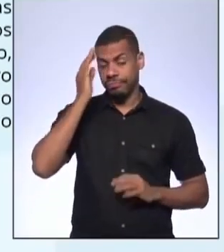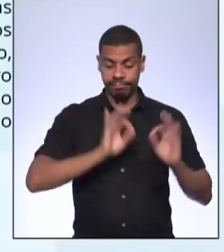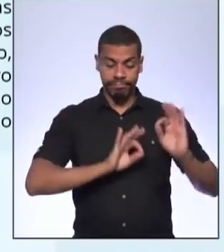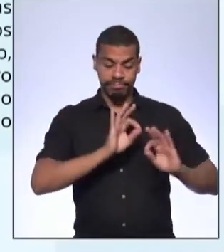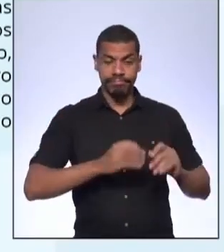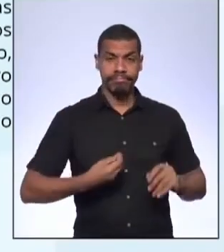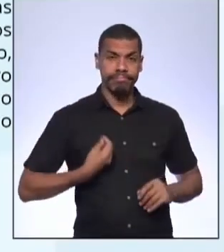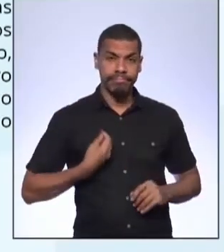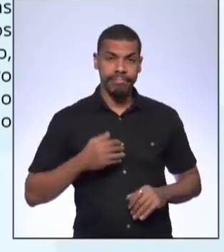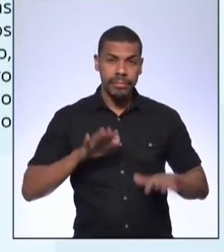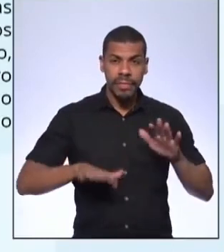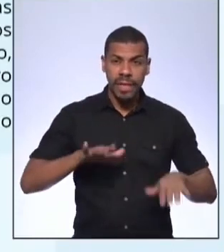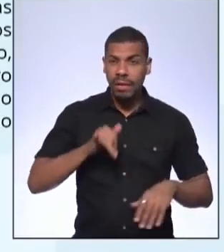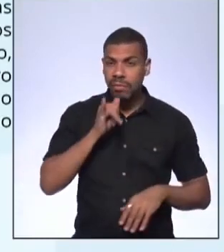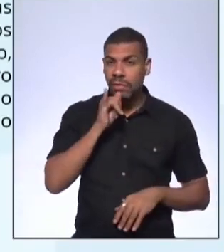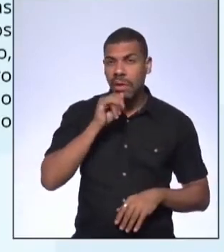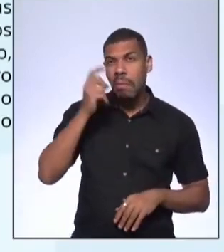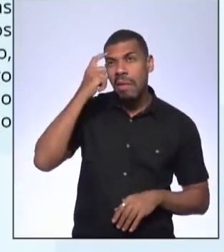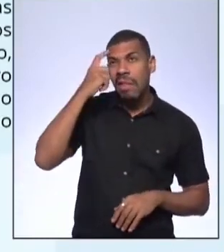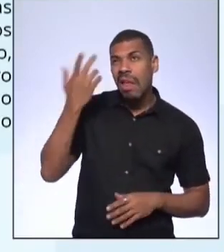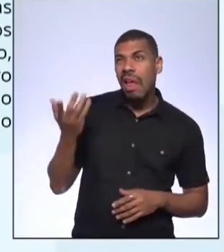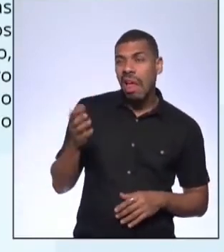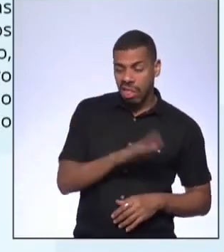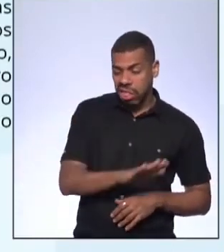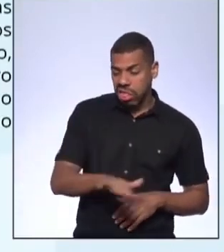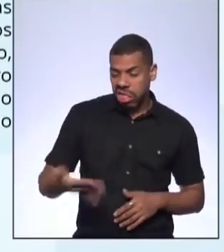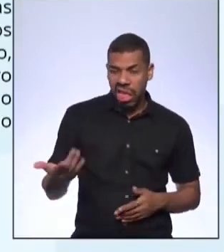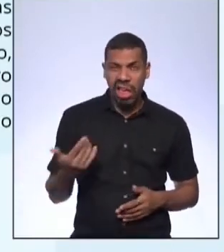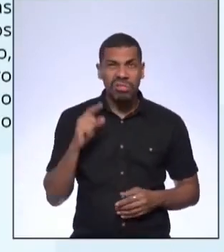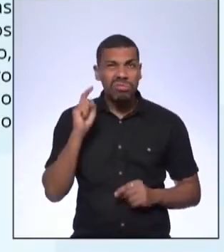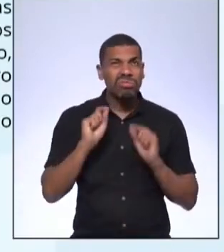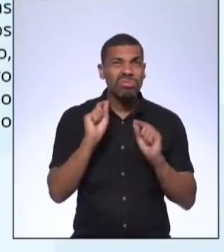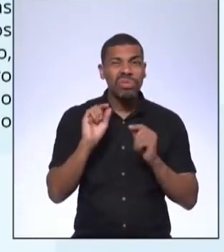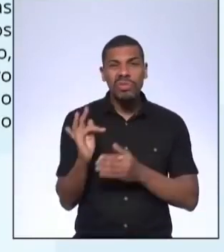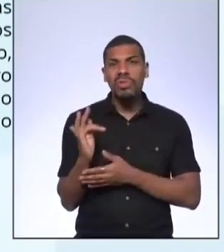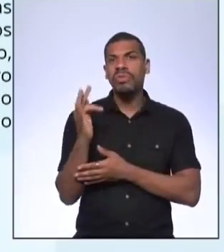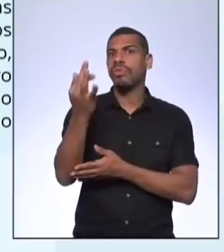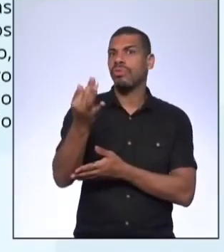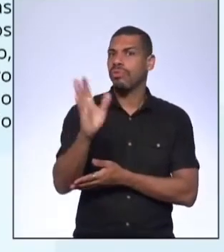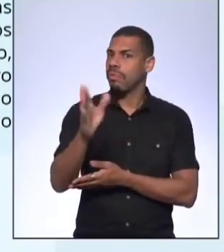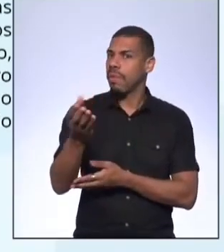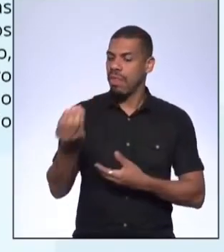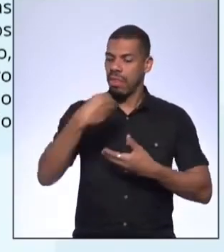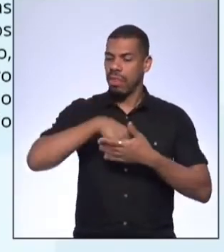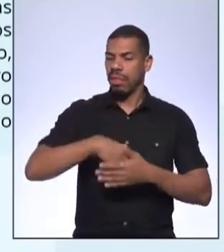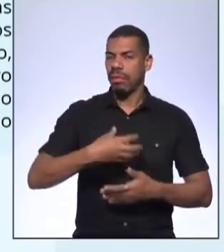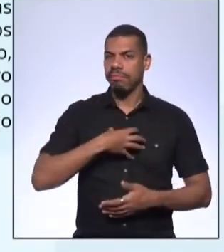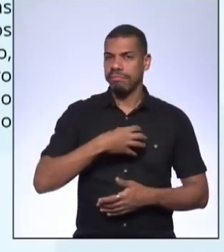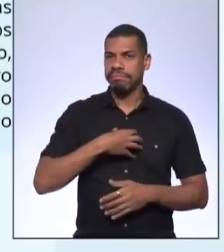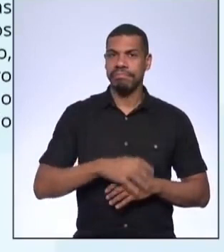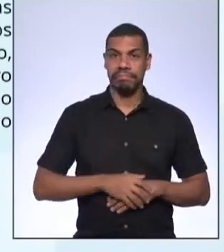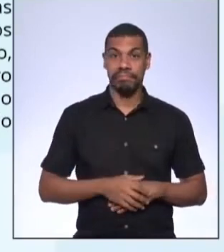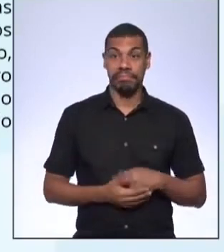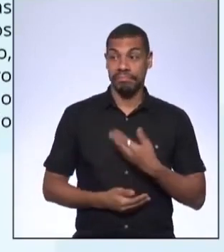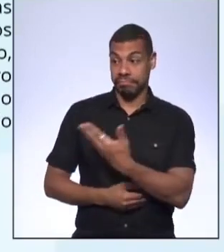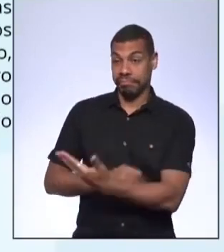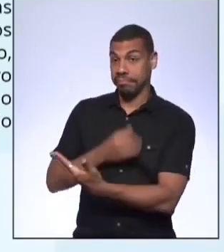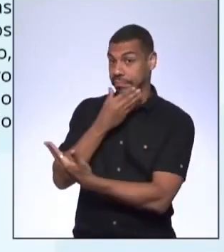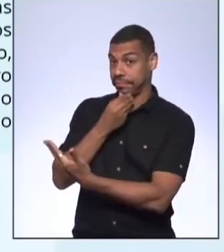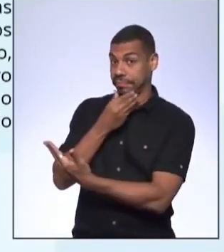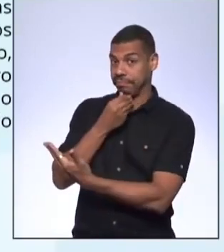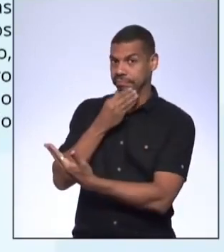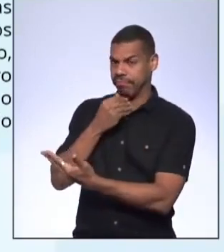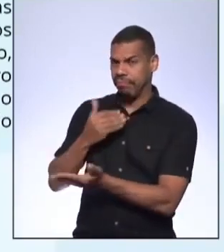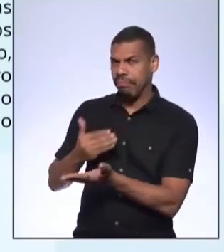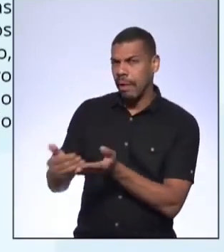muito novinhos para pensar o que vocês vão ser quando crescerem, mas essa resposta já está dentro, né? E o Diego Rivera, desde